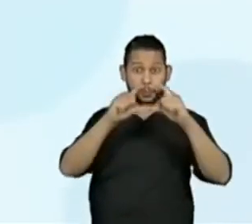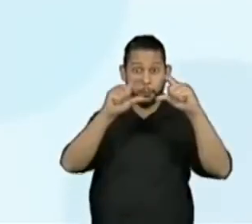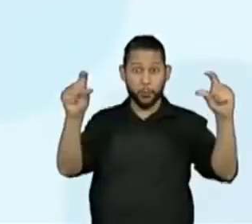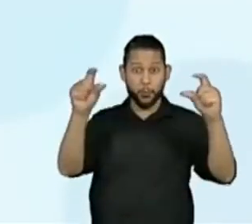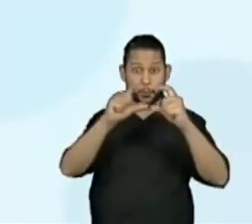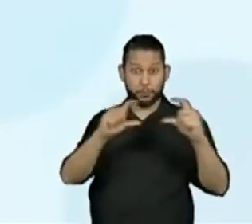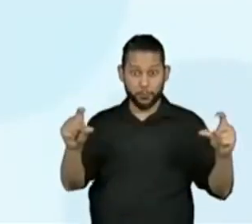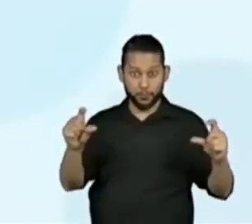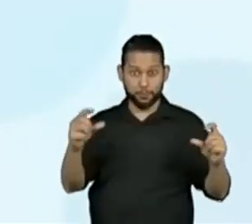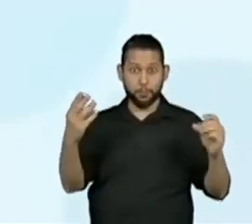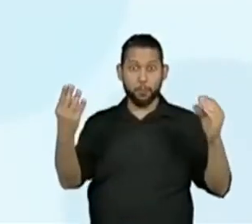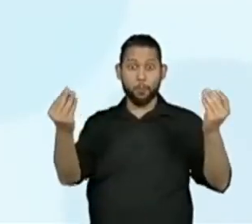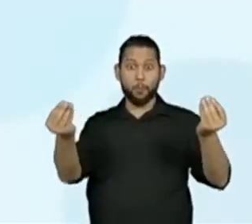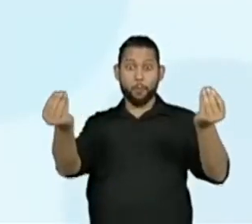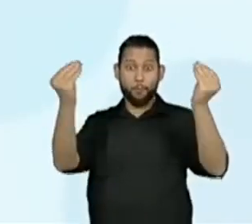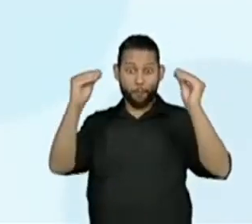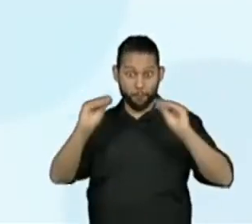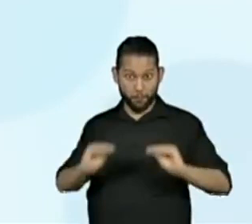desses números,